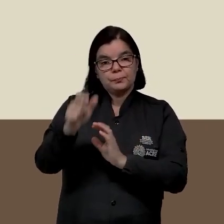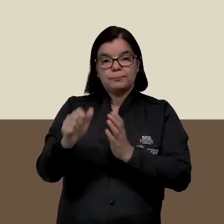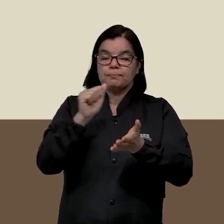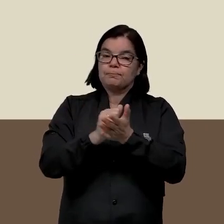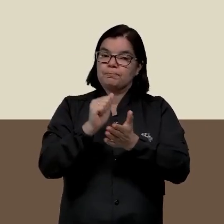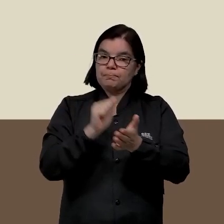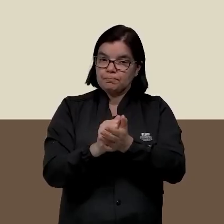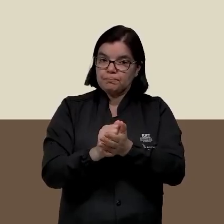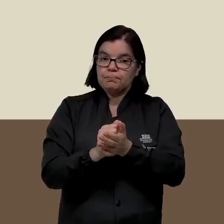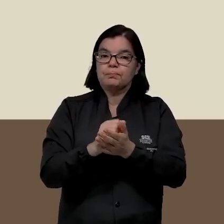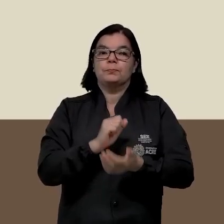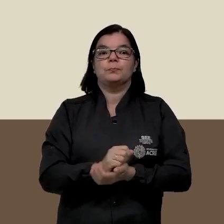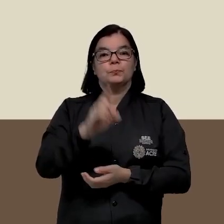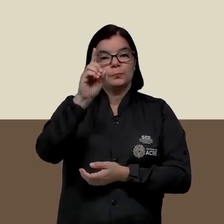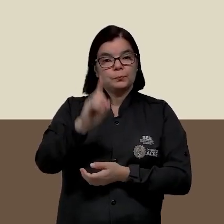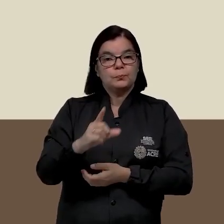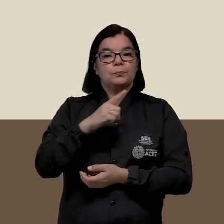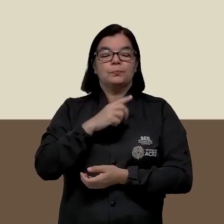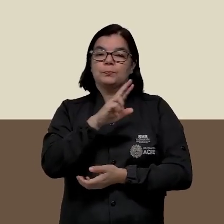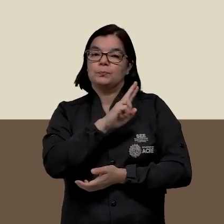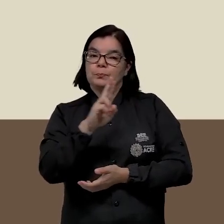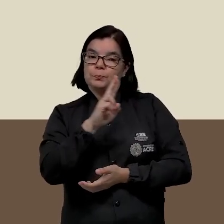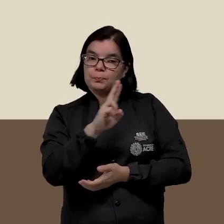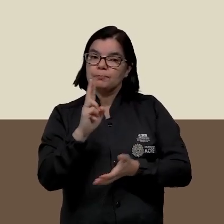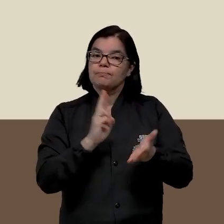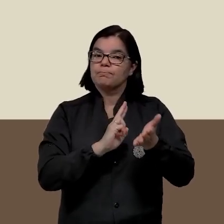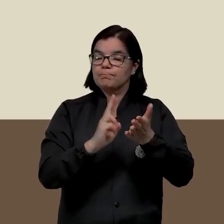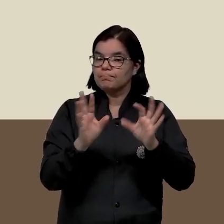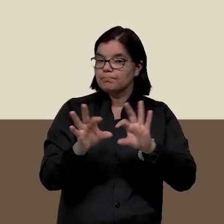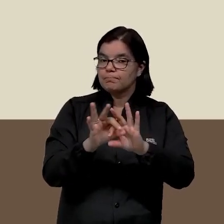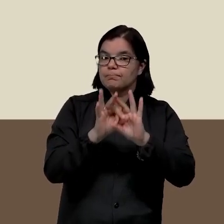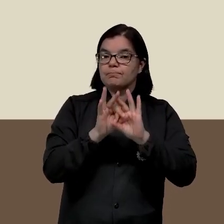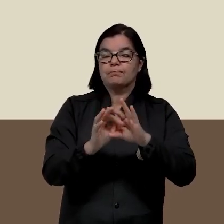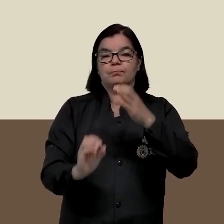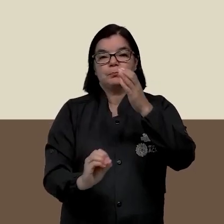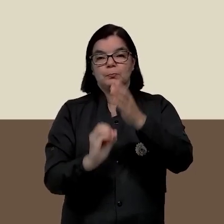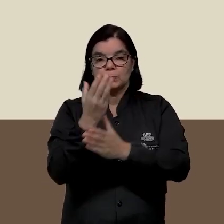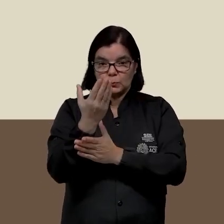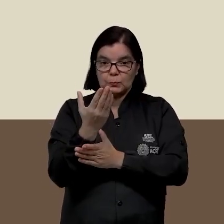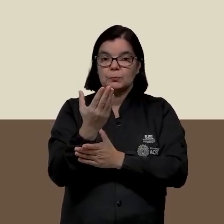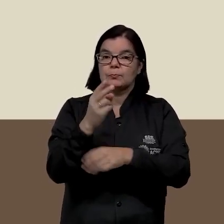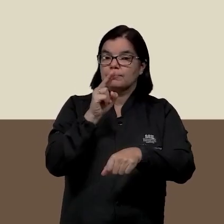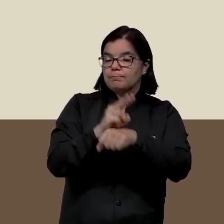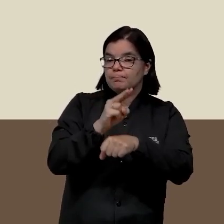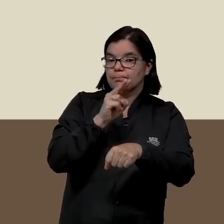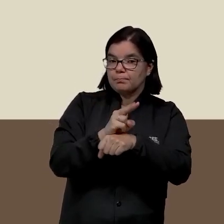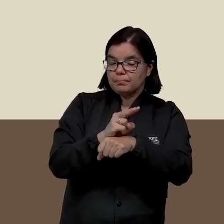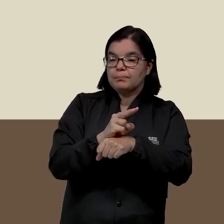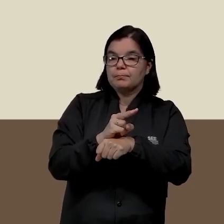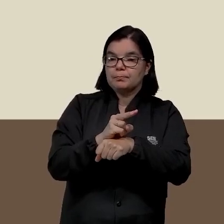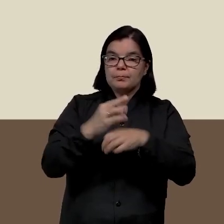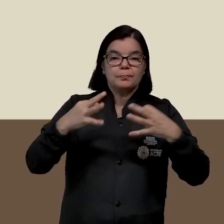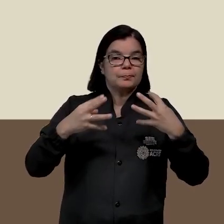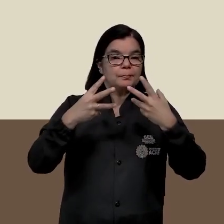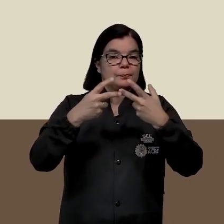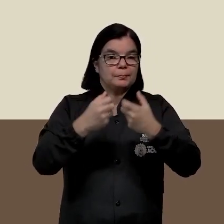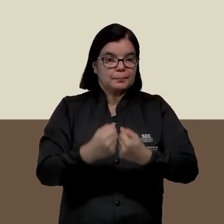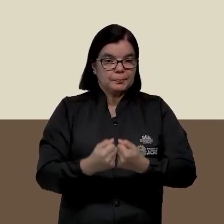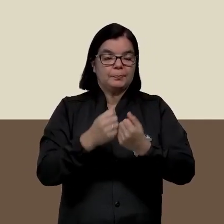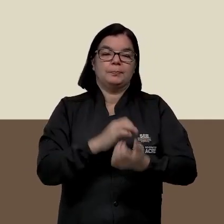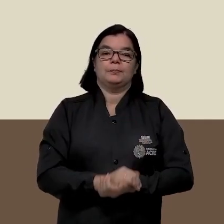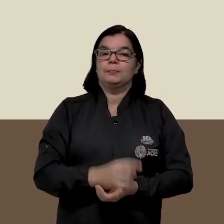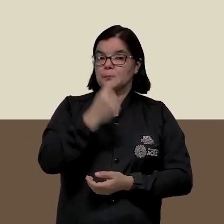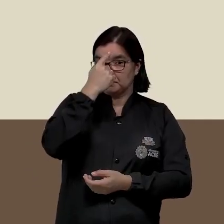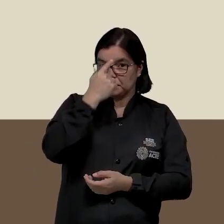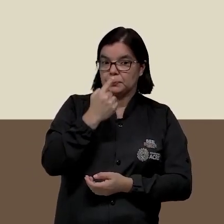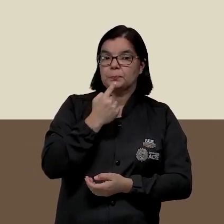sua obra, como o direito de ter o seu nome sempre associado à criação e de preservar a sua